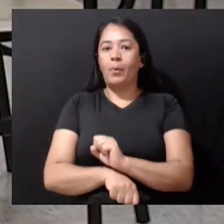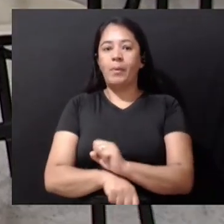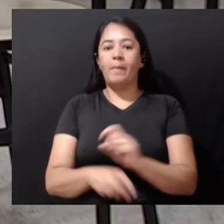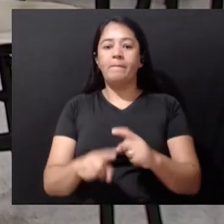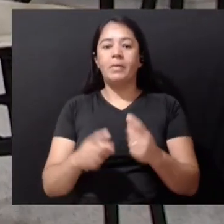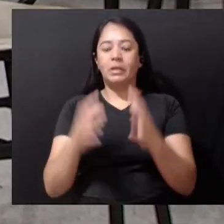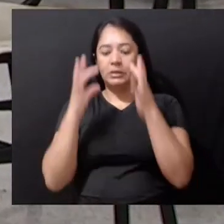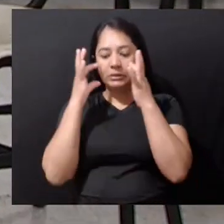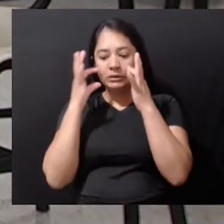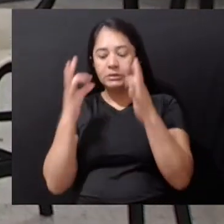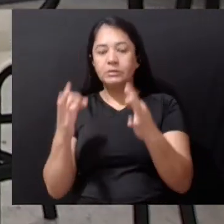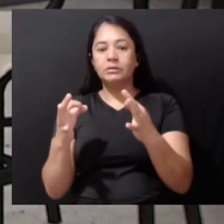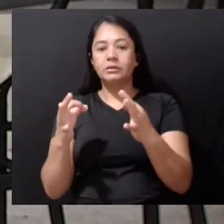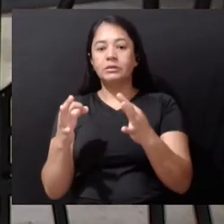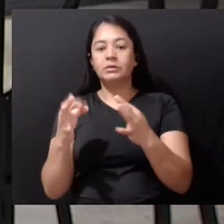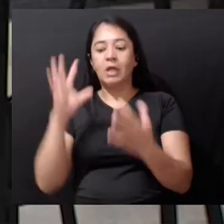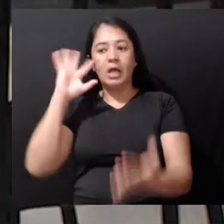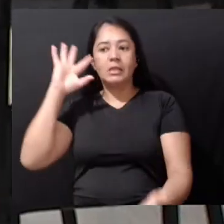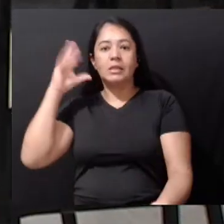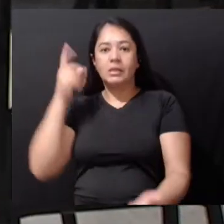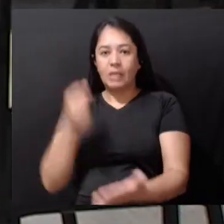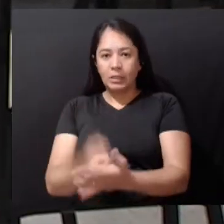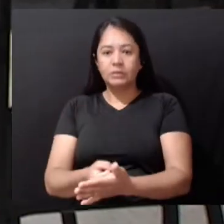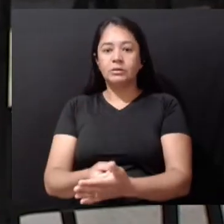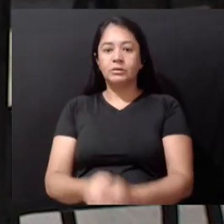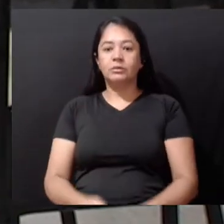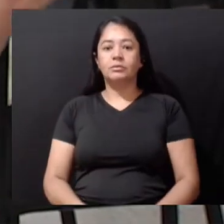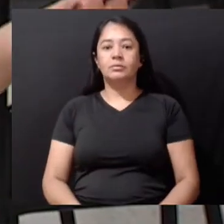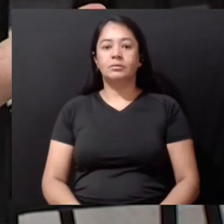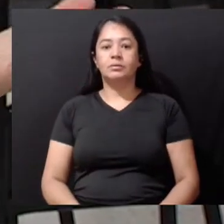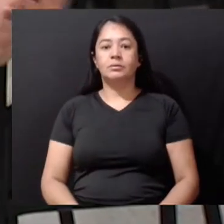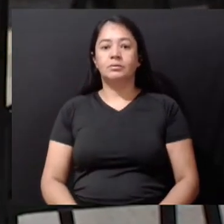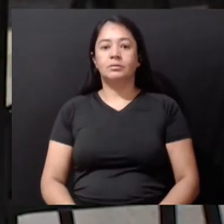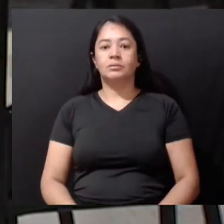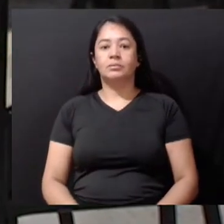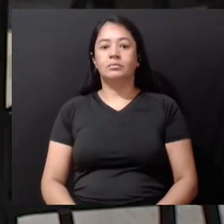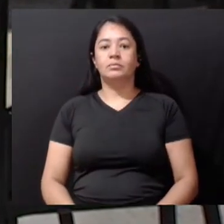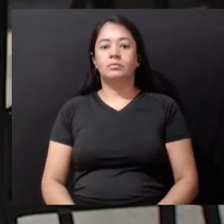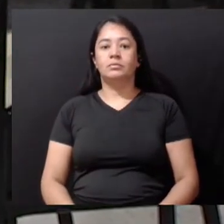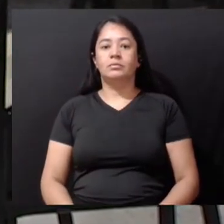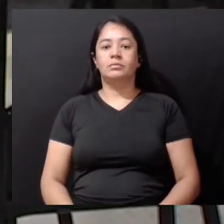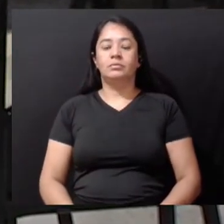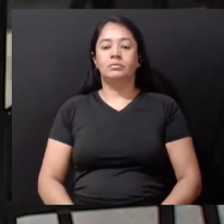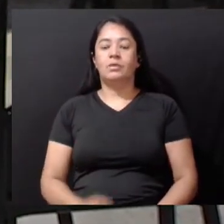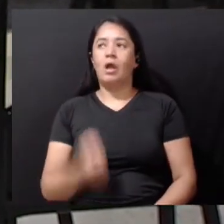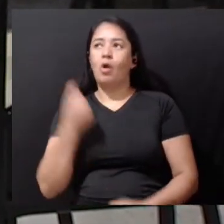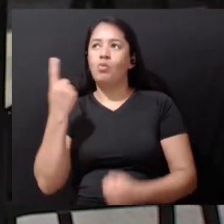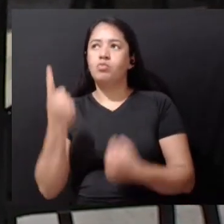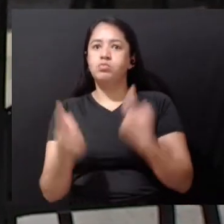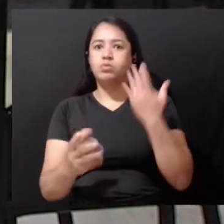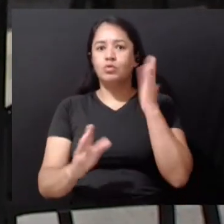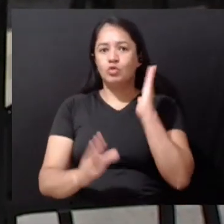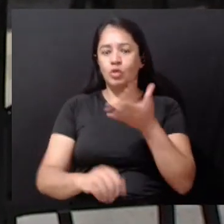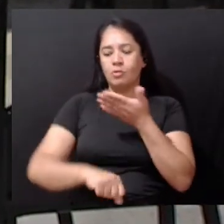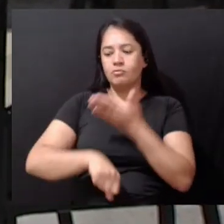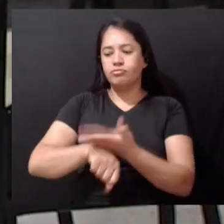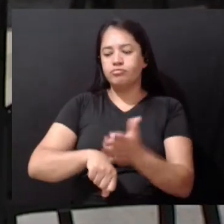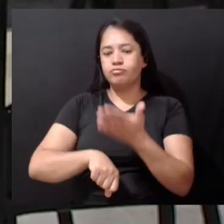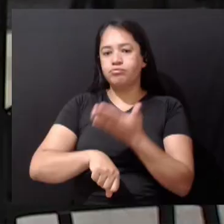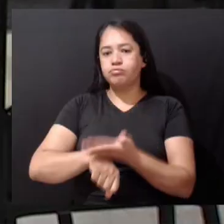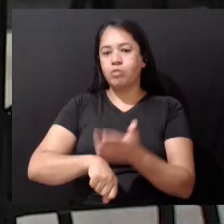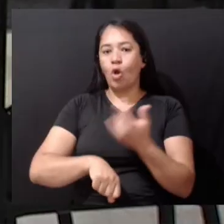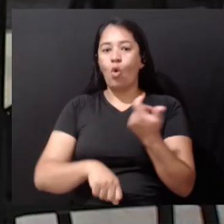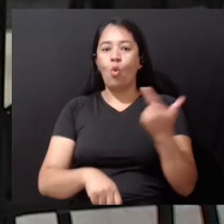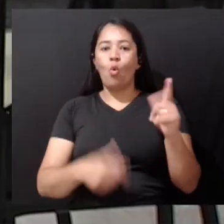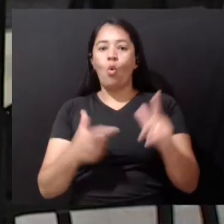é decisivo, então alguns ali estão treinando, outros já estão dependendo disso para